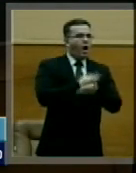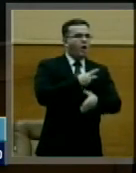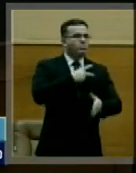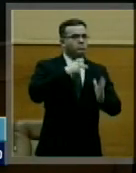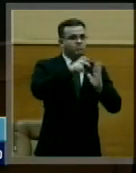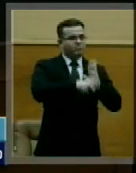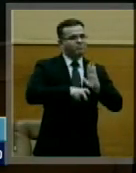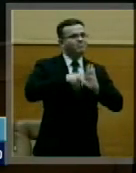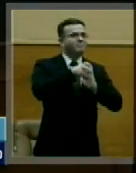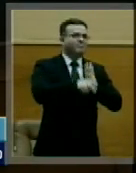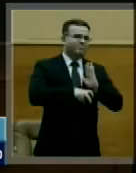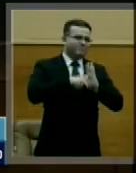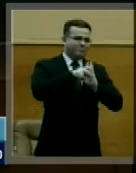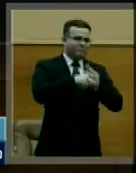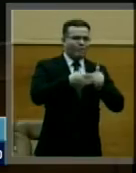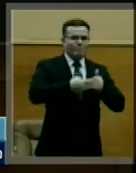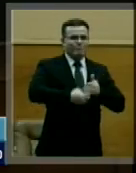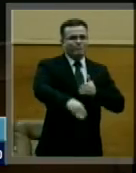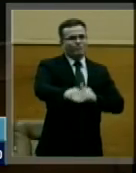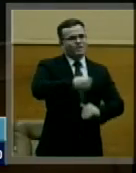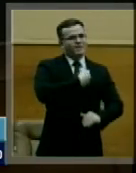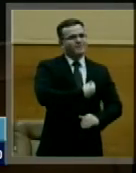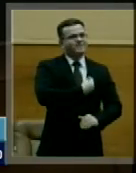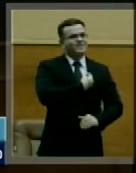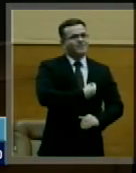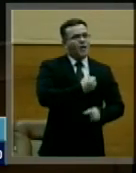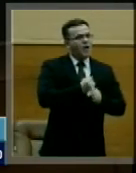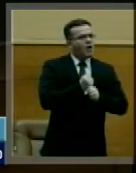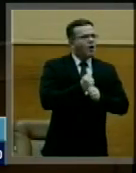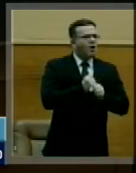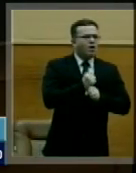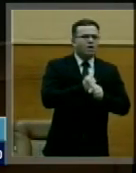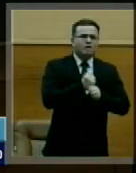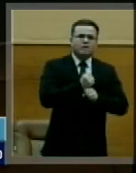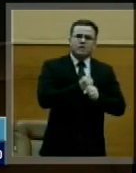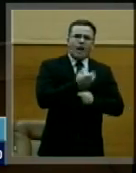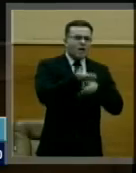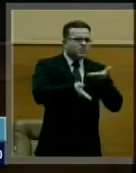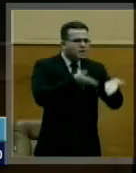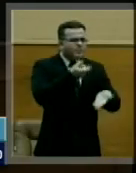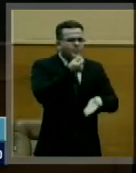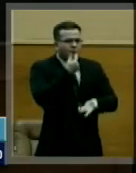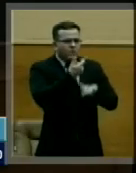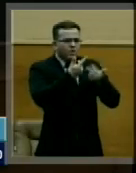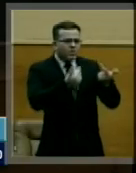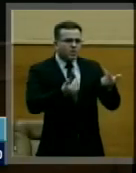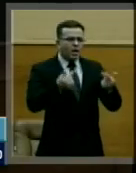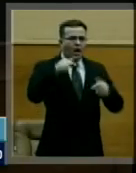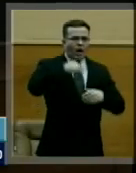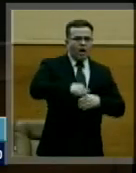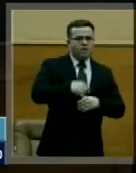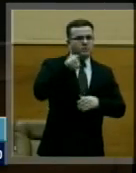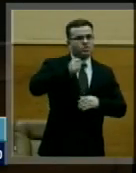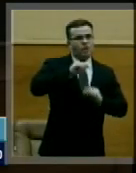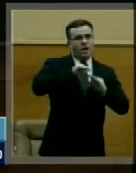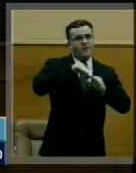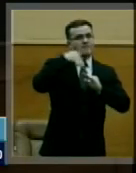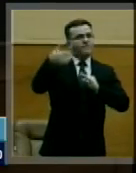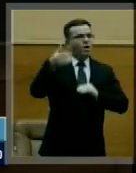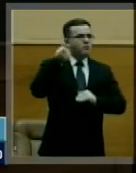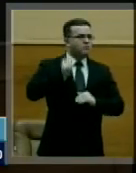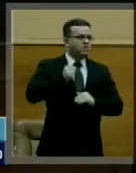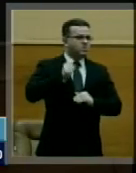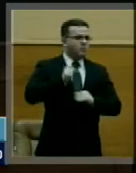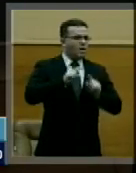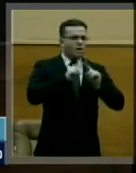de rodas para o resto da vida. Passou anos em tratamento, dentro e fora do Sergipe, mas nunca